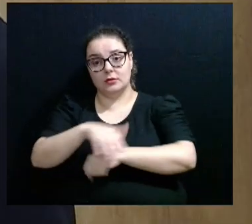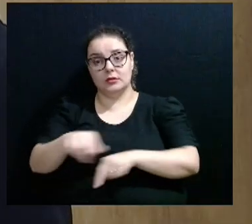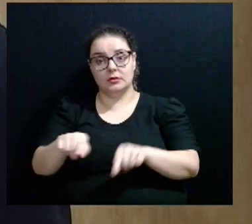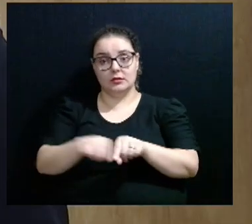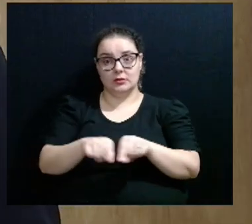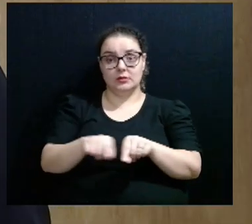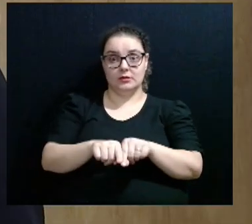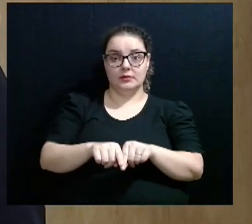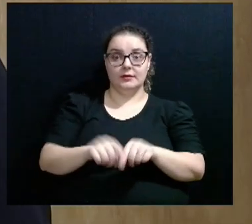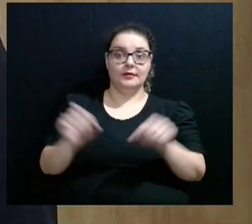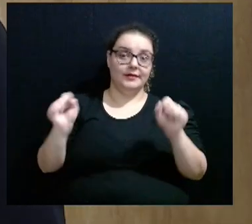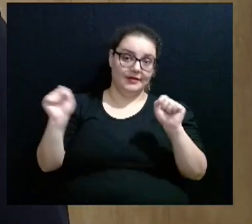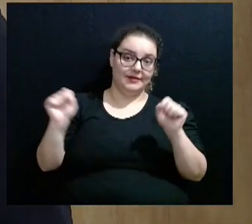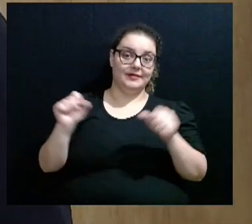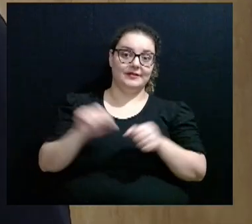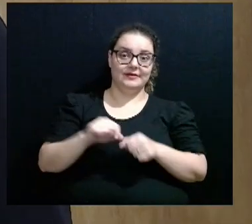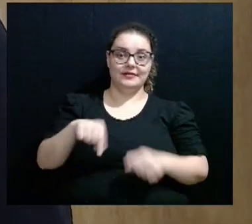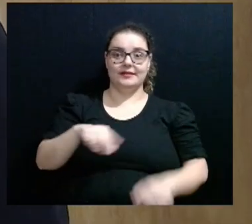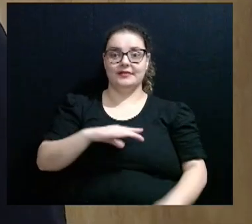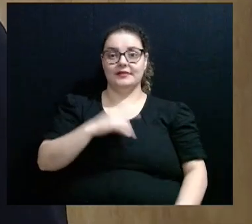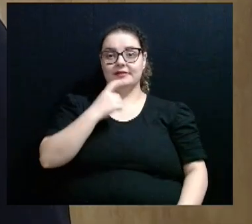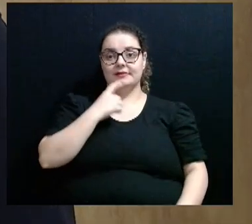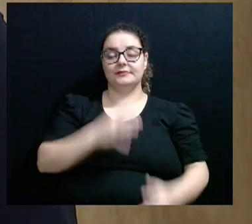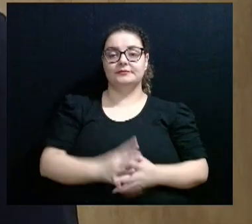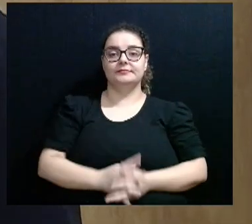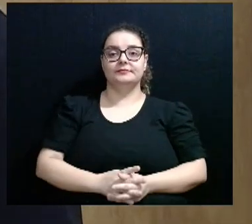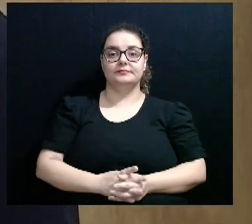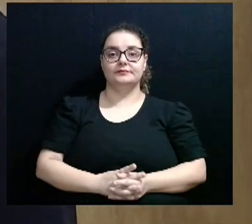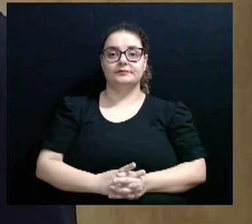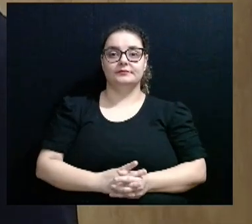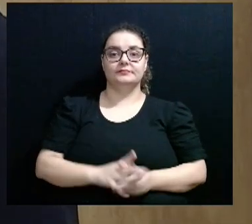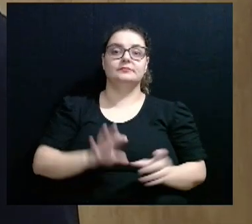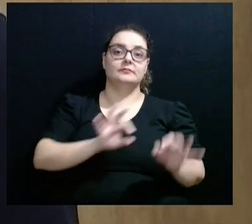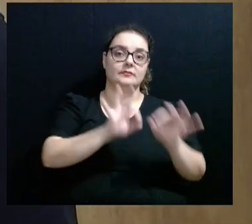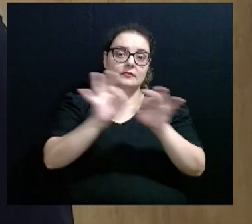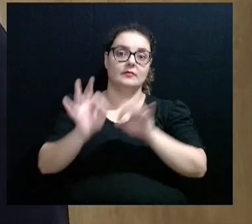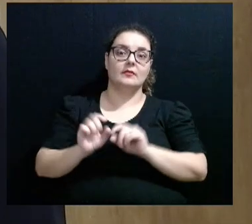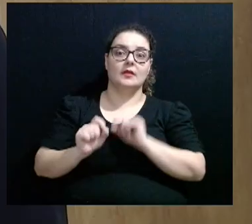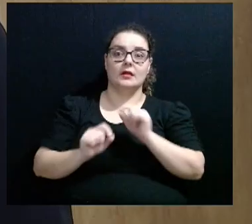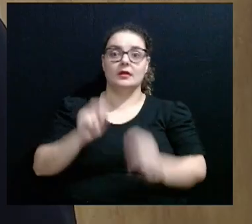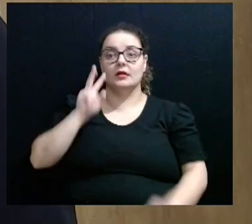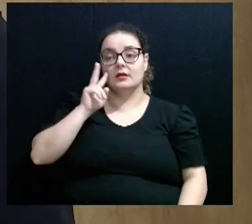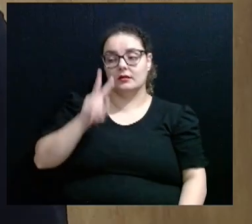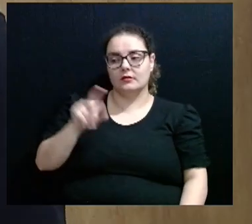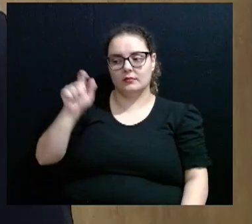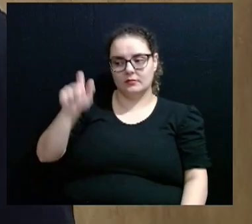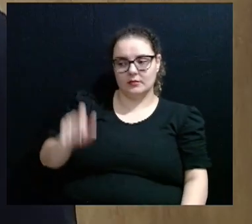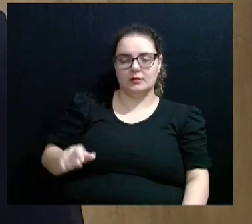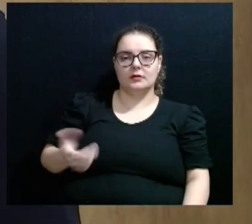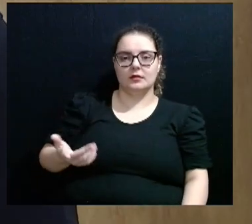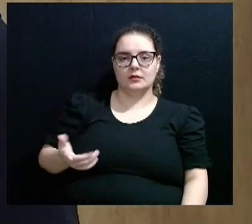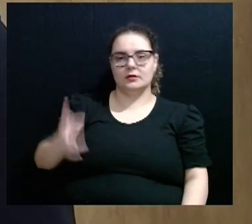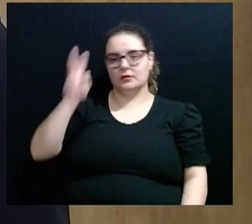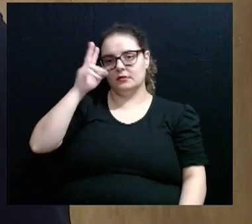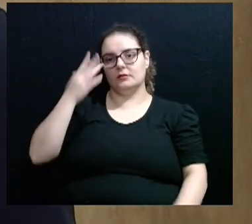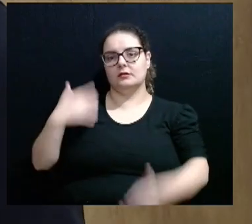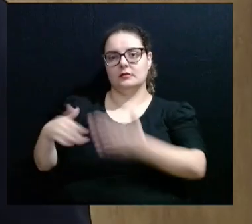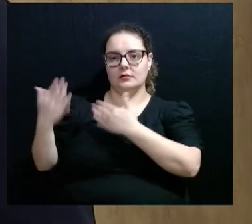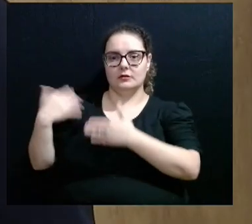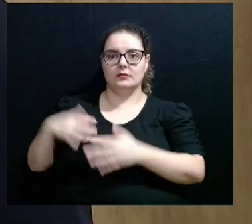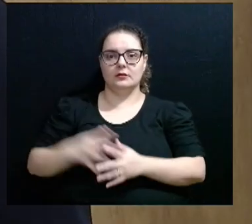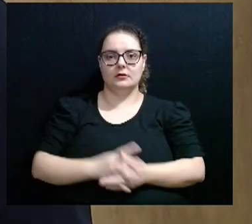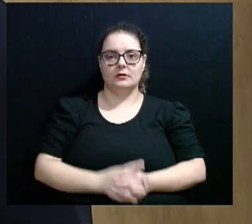aqui em Campinas. E a gente acompanha bastante para ver quem que é a pessoa, se tem algum histórico pregresso aí,